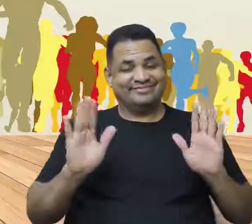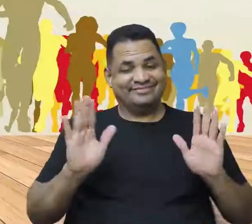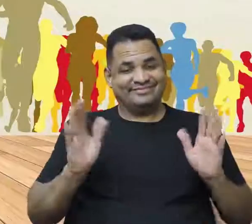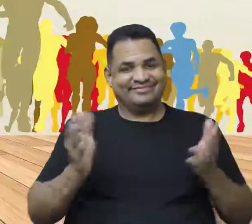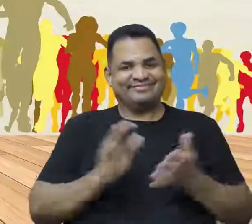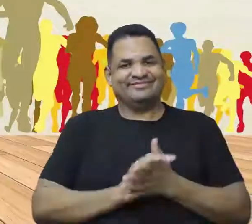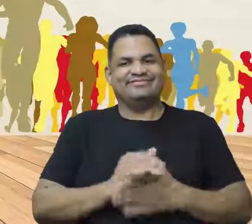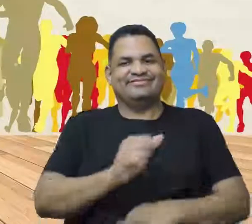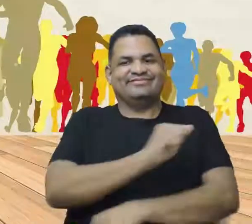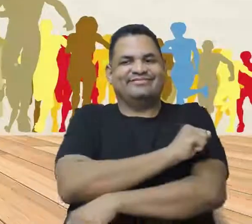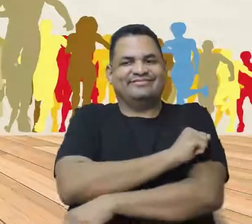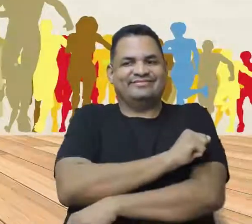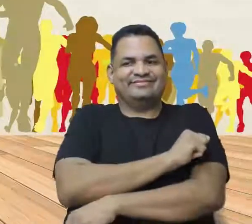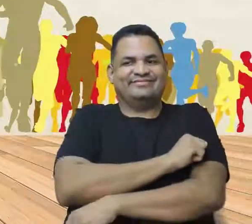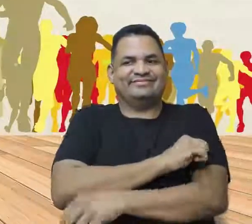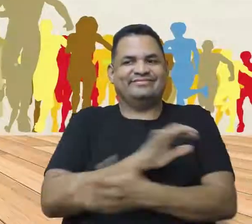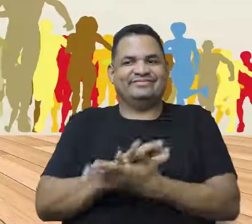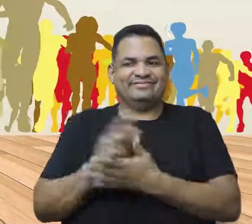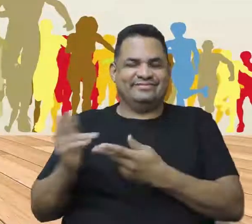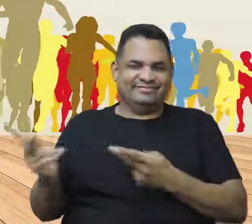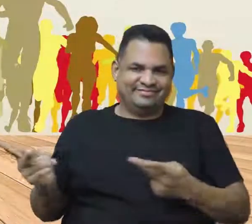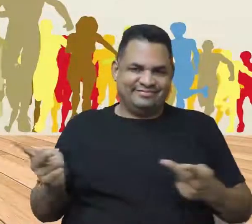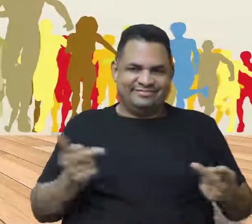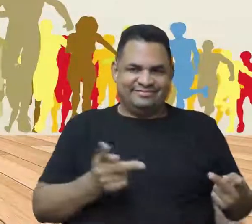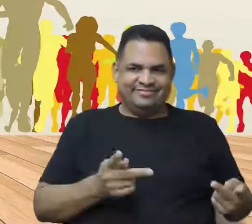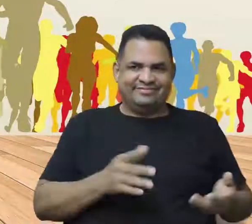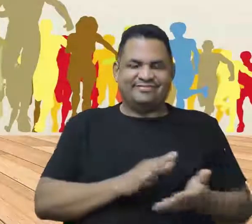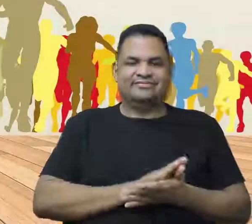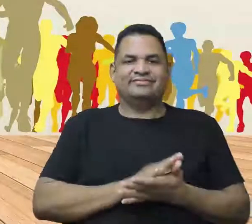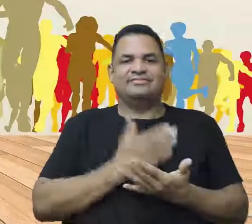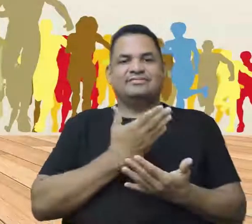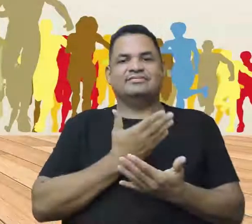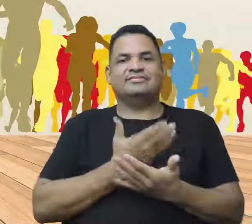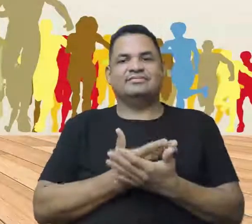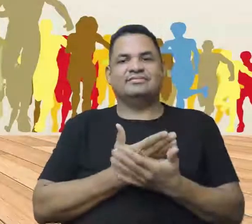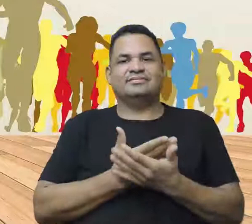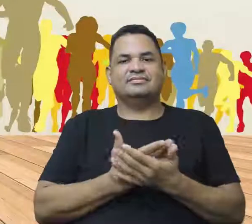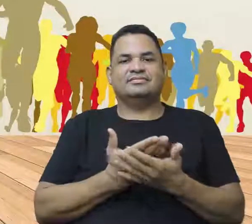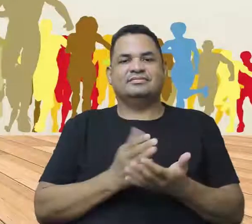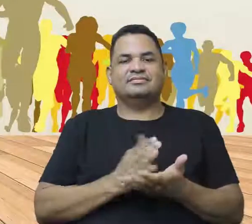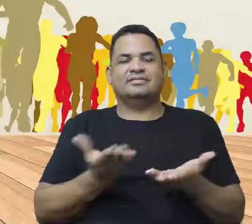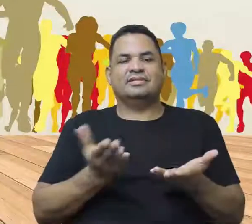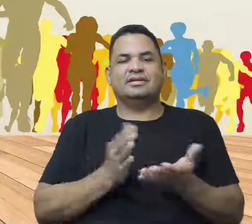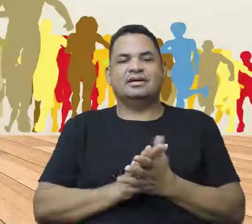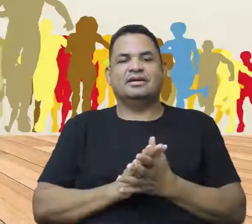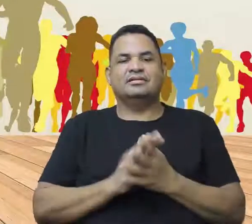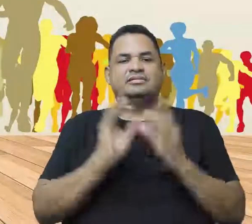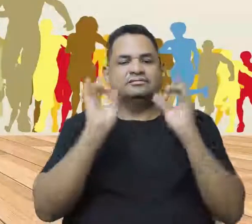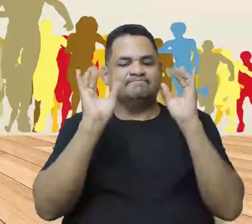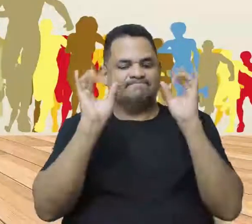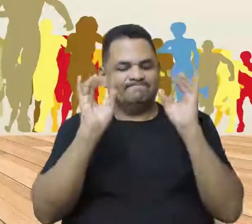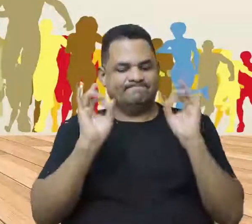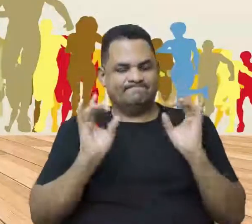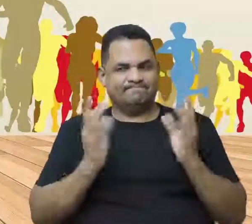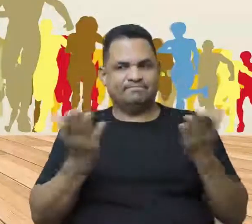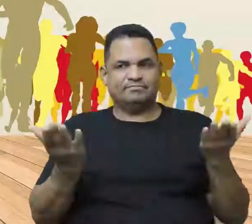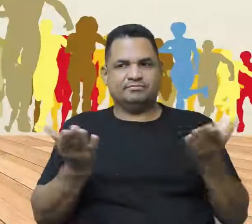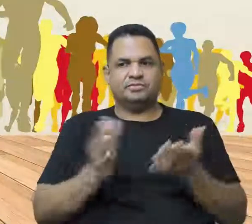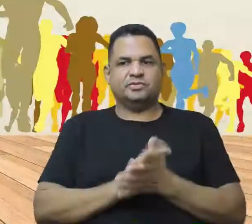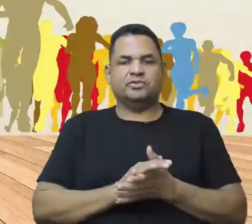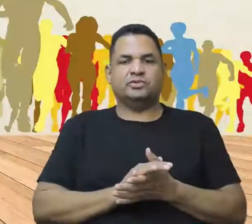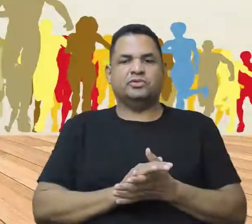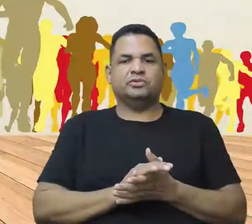Olá, estudante! Seja bem-vindo! Vamos para a nossa aula mega especial. Estamos